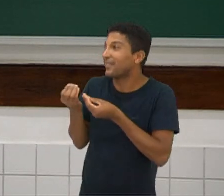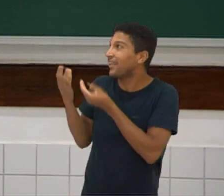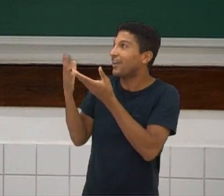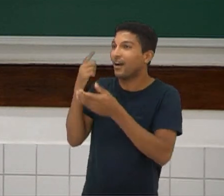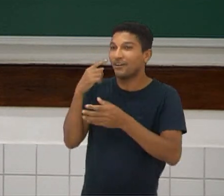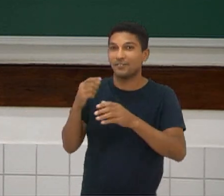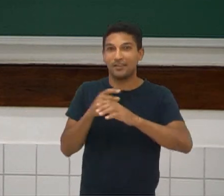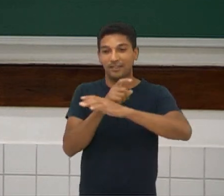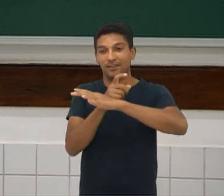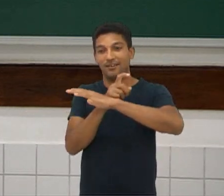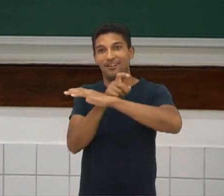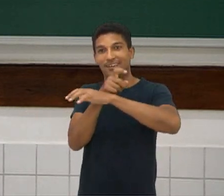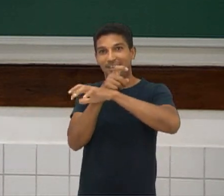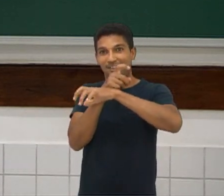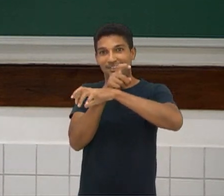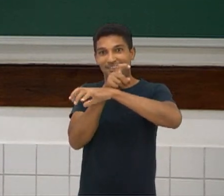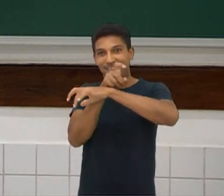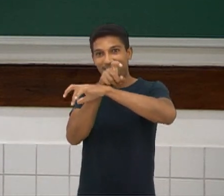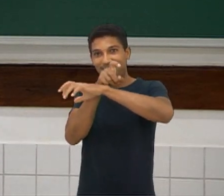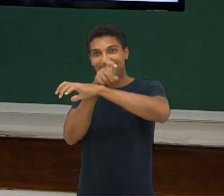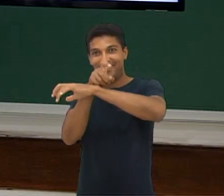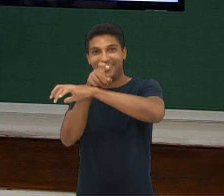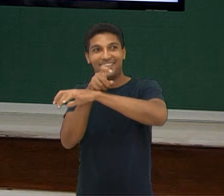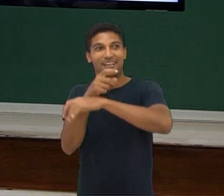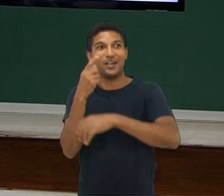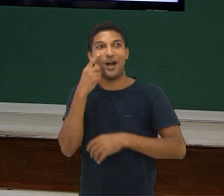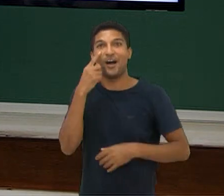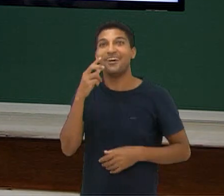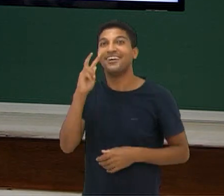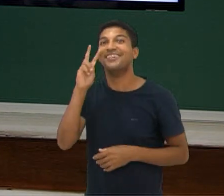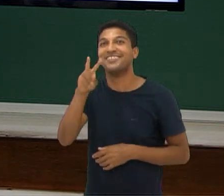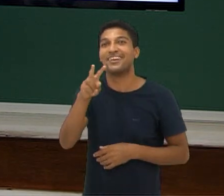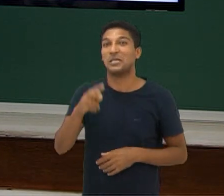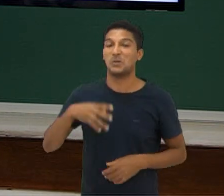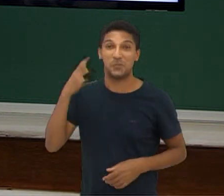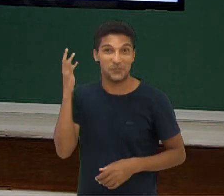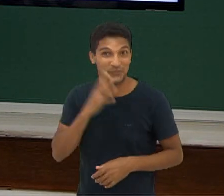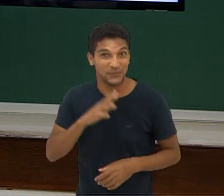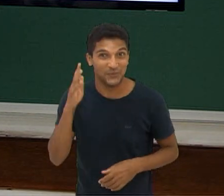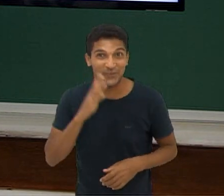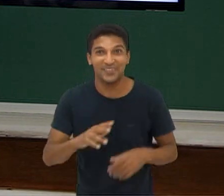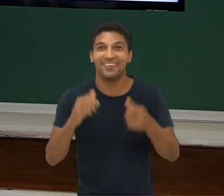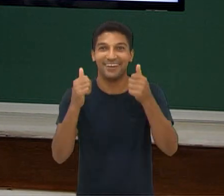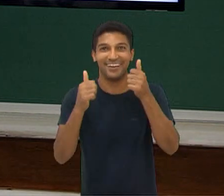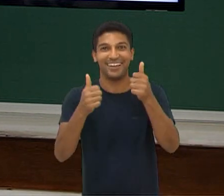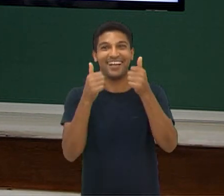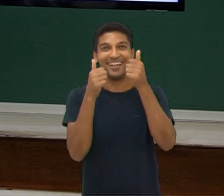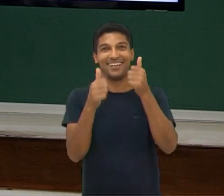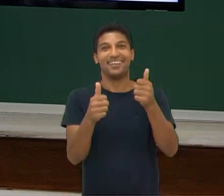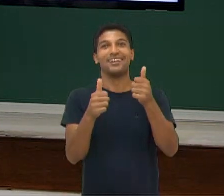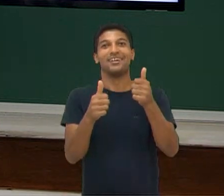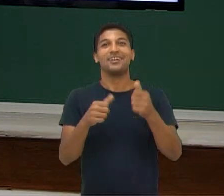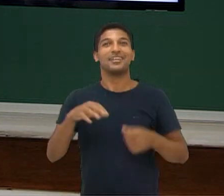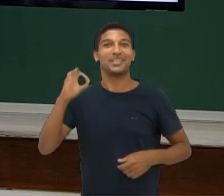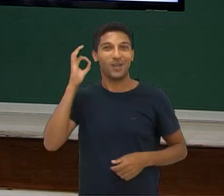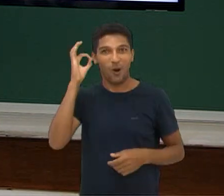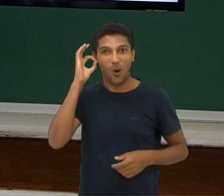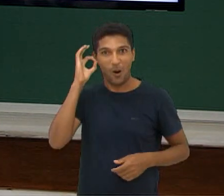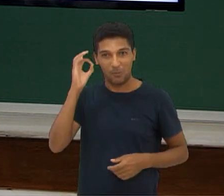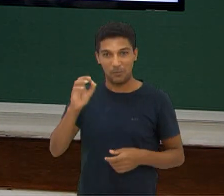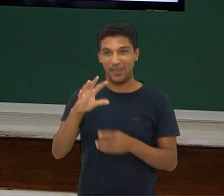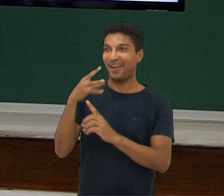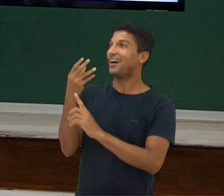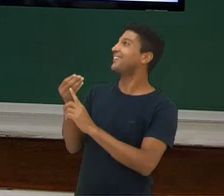hoje de presente esse escorpião aqui, ó. Que legal, cara. Olha só que bacana, né? Que obra de